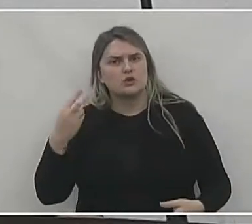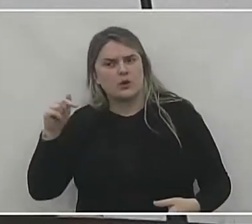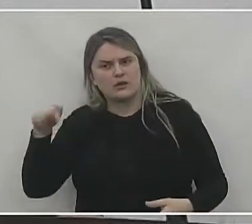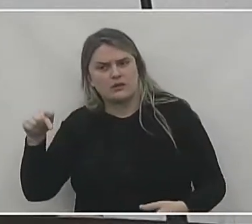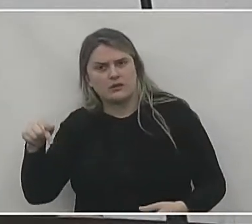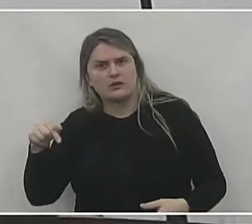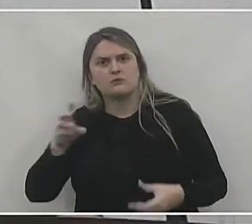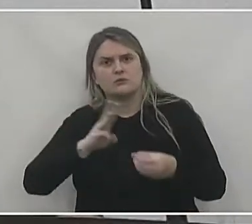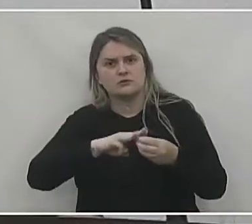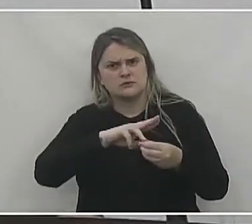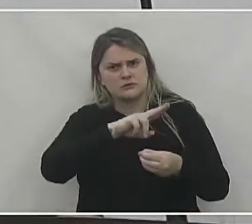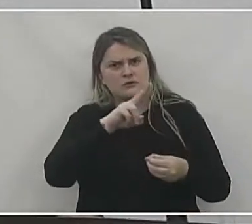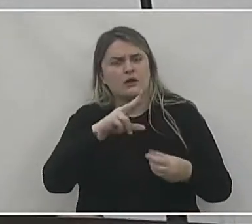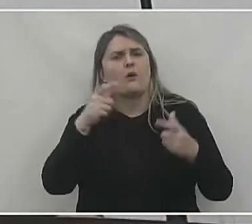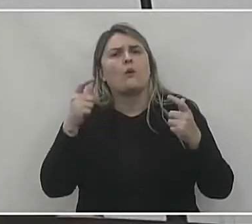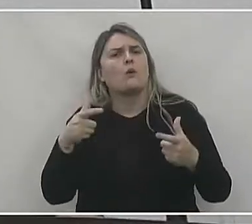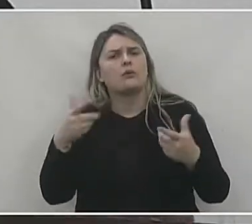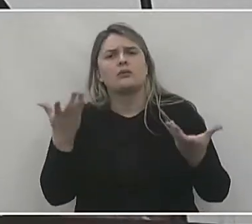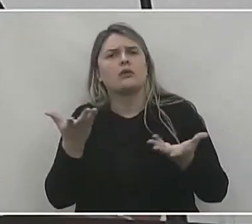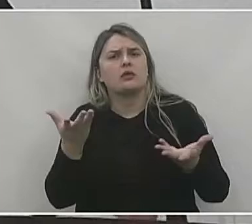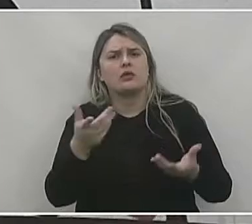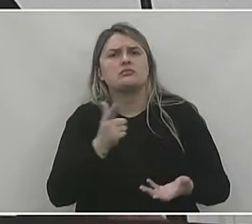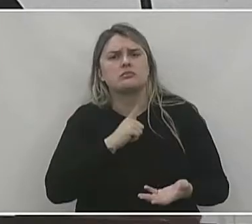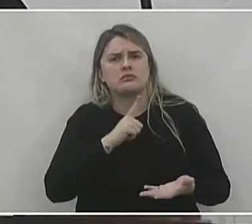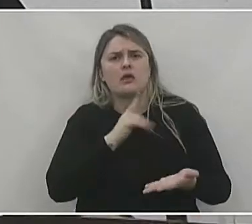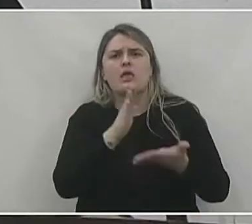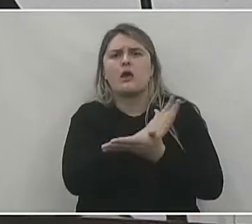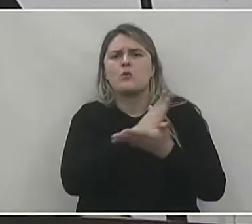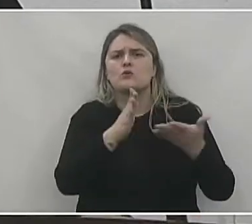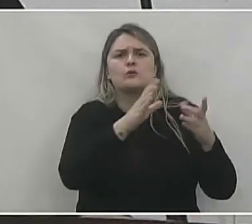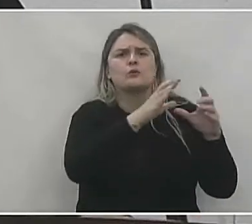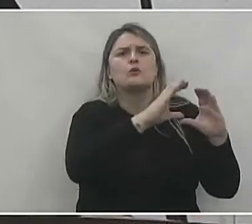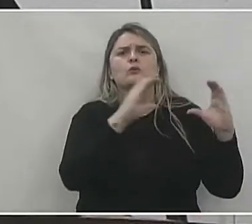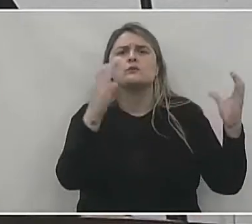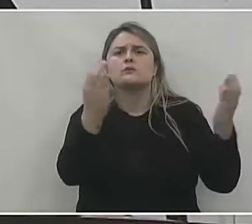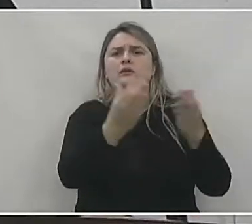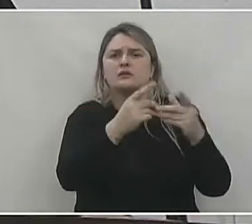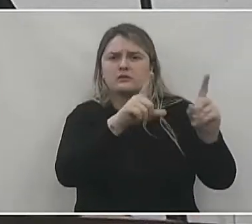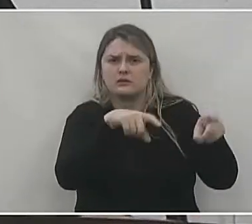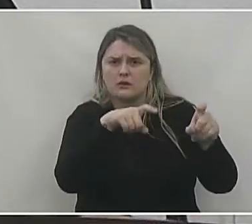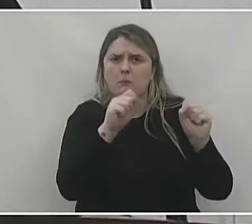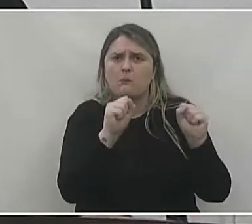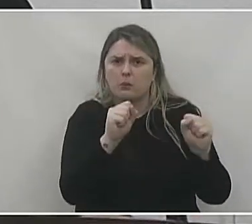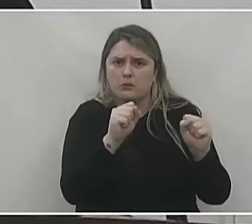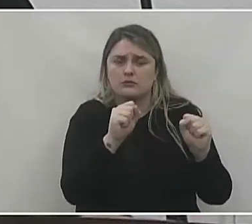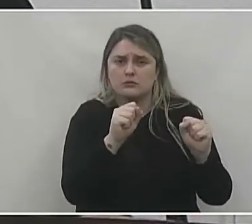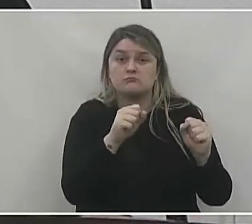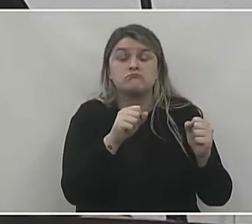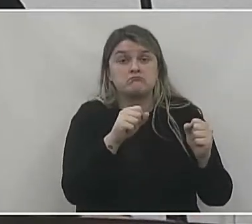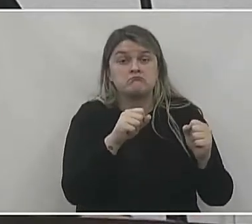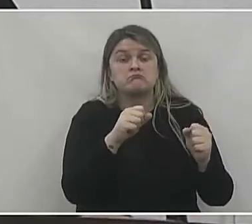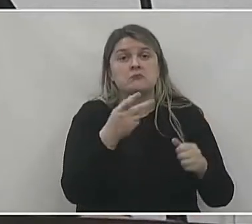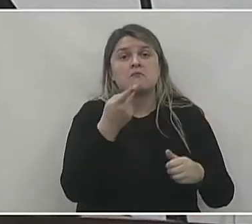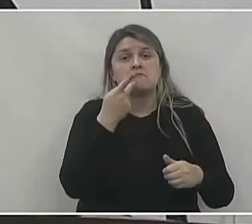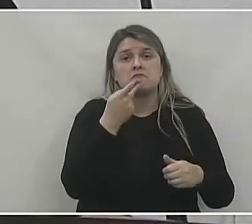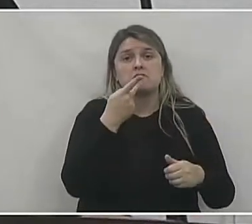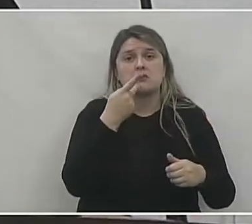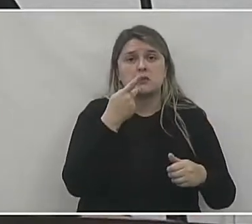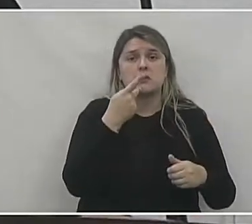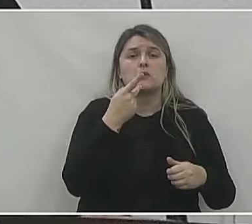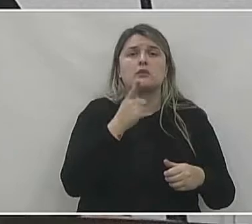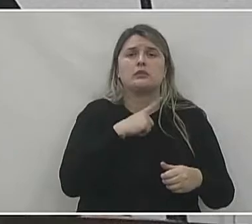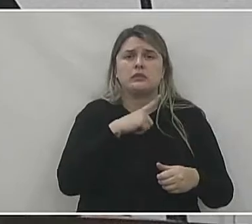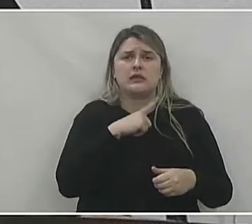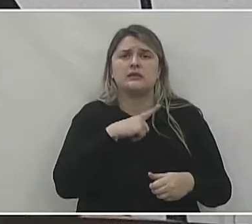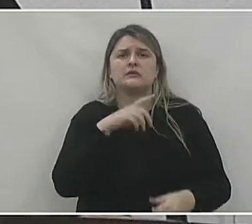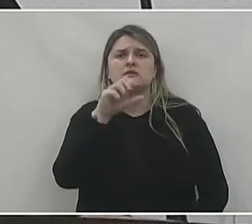Vitória estavam lá, eu digo, aonde vocês querem? Tem alguma comunidade do interior que pode ser atendida? E aí eles falaram da São